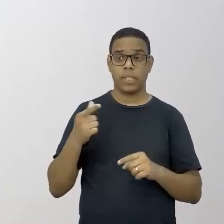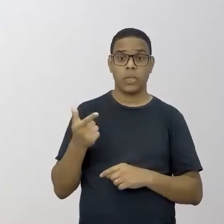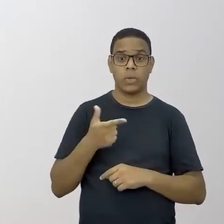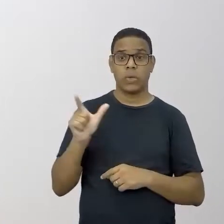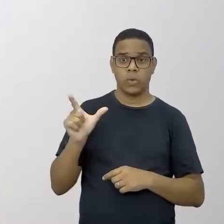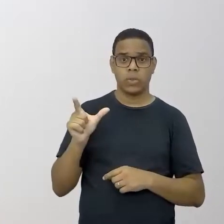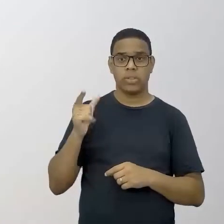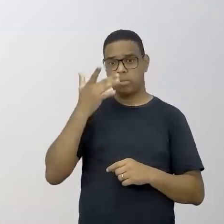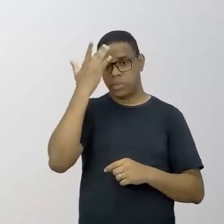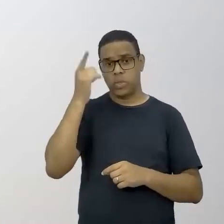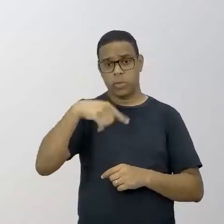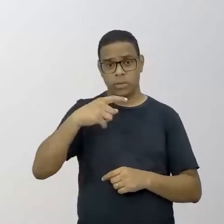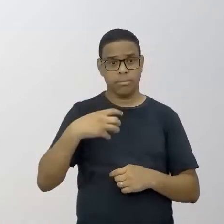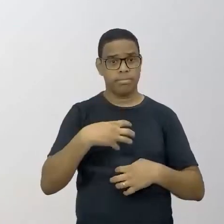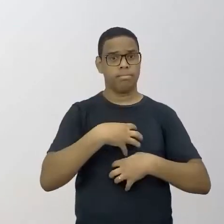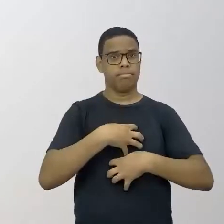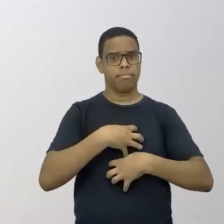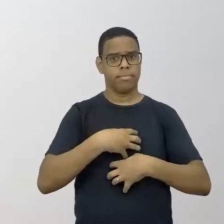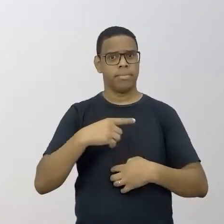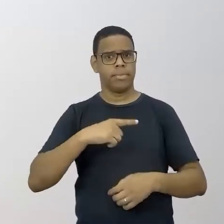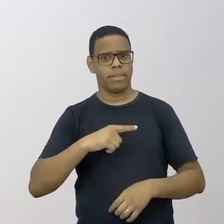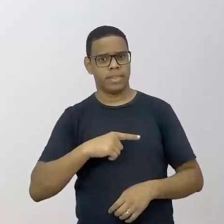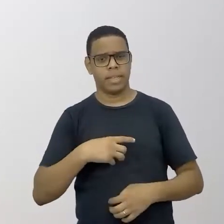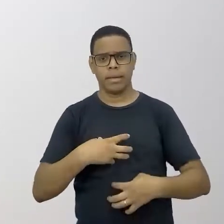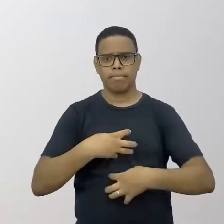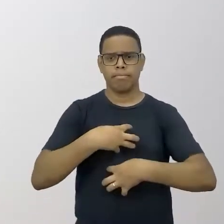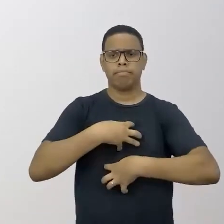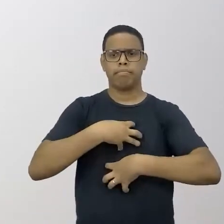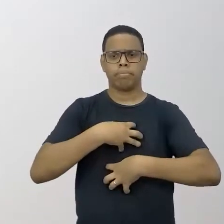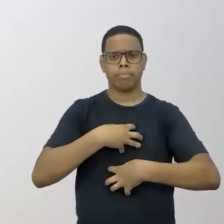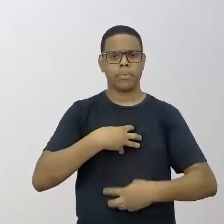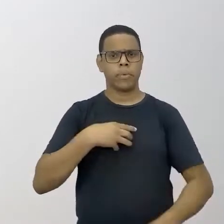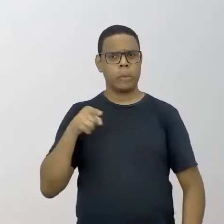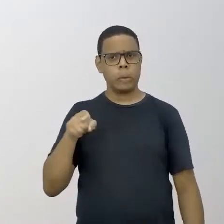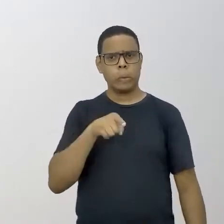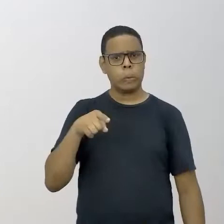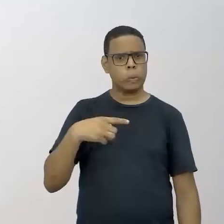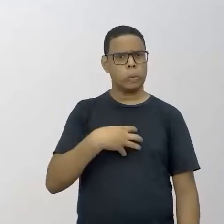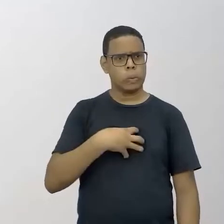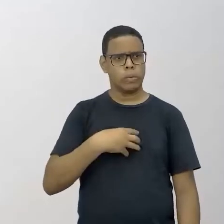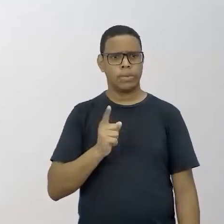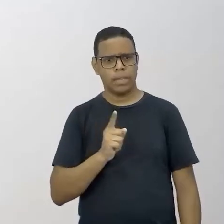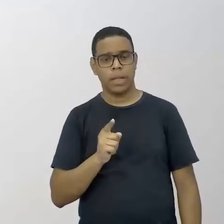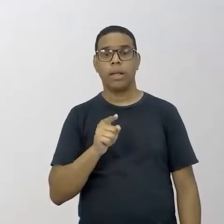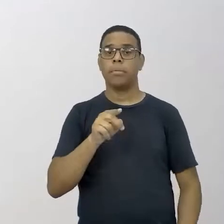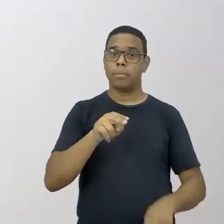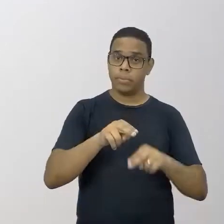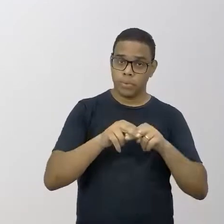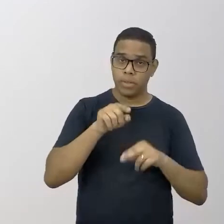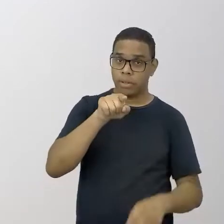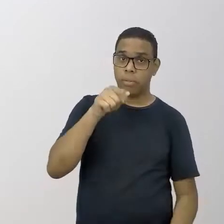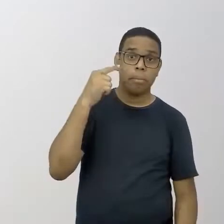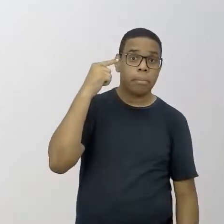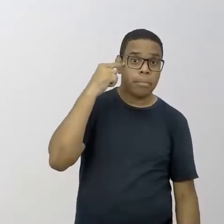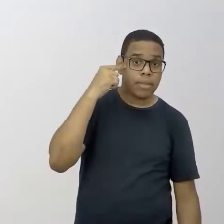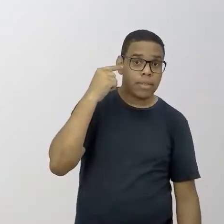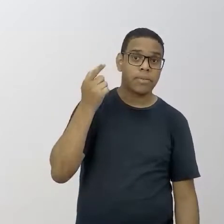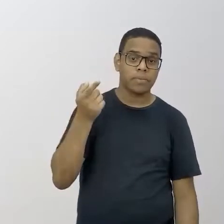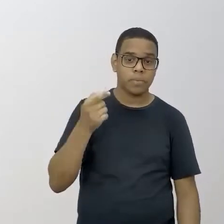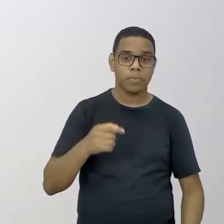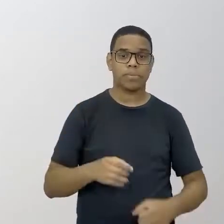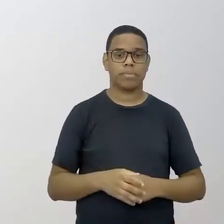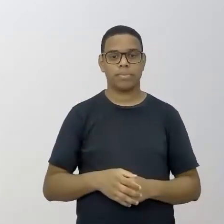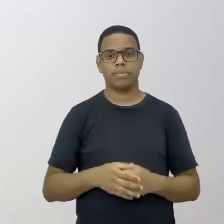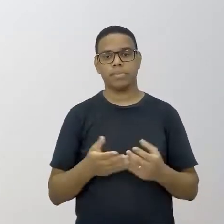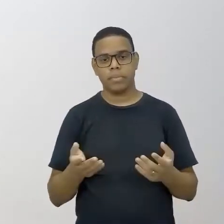coisa mexeu alguma coisa com elas? Moveu alguma coisa nelas? Essa que é a ideia, entendeu? Então, é